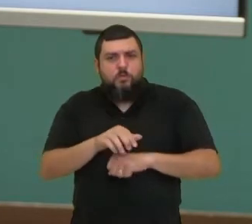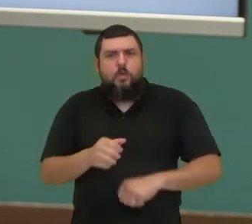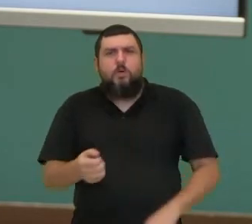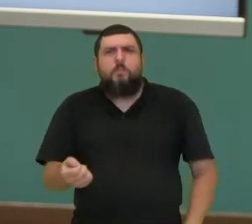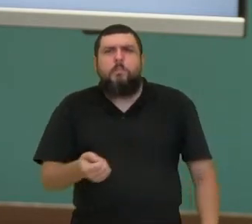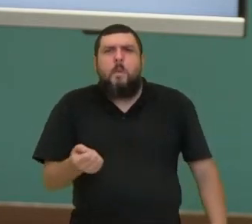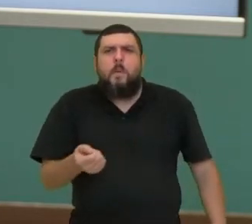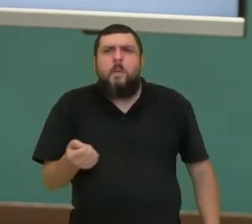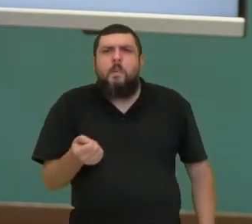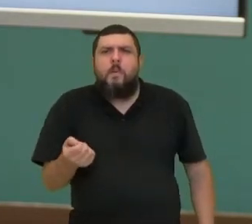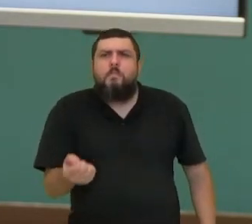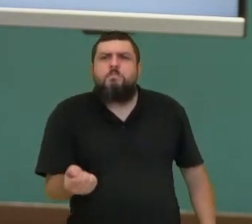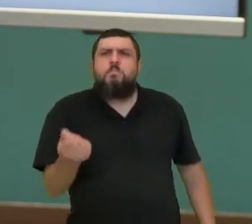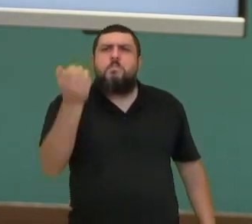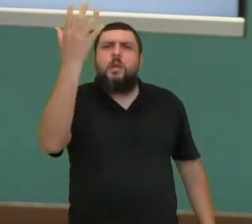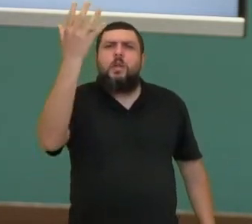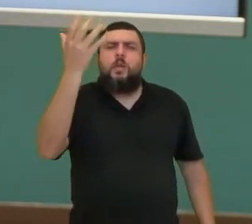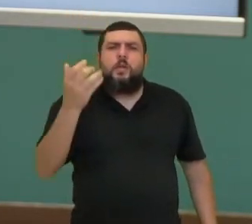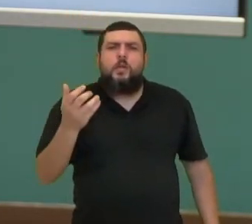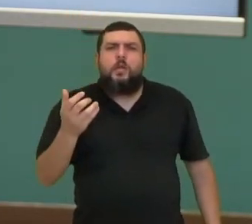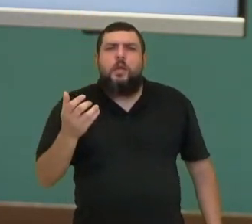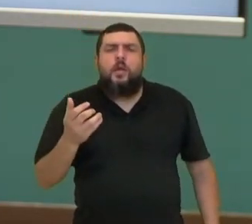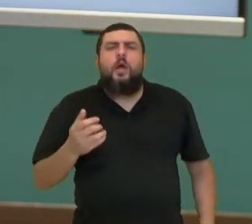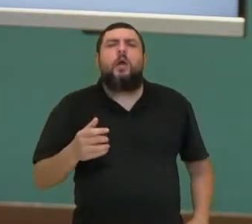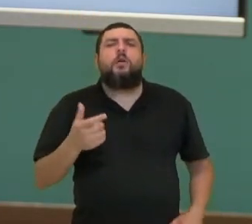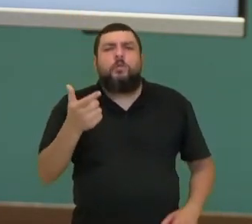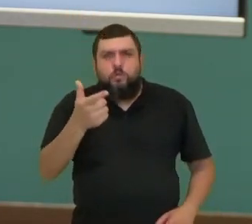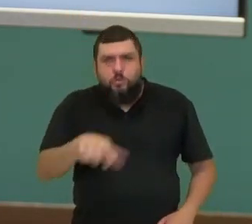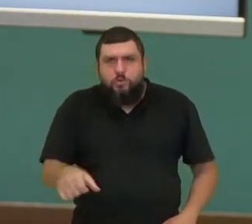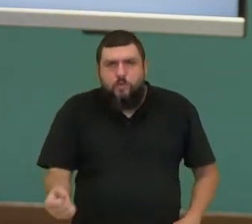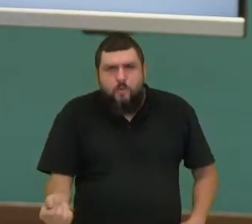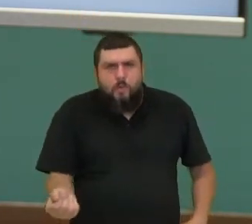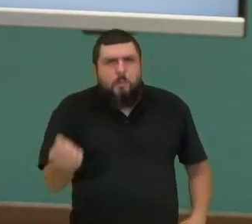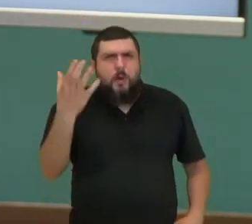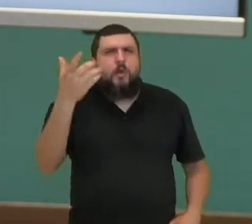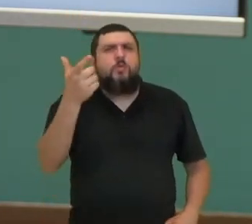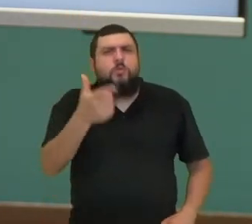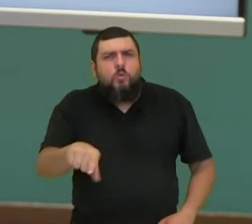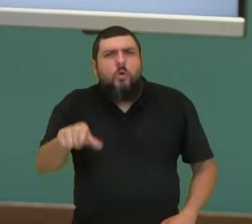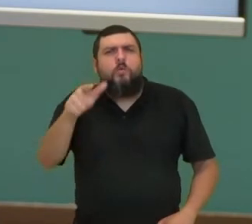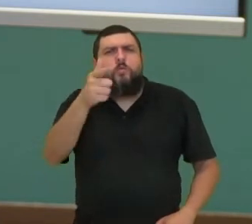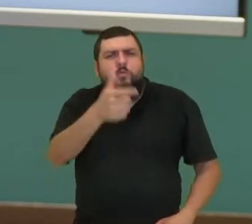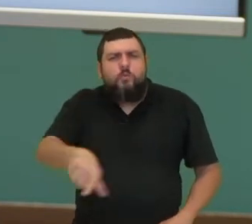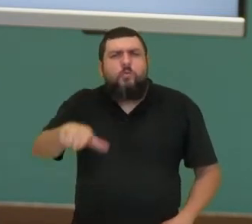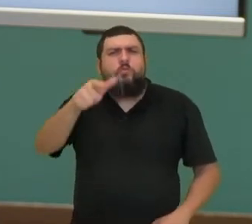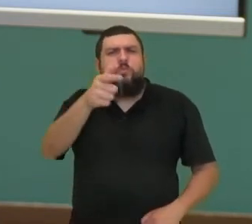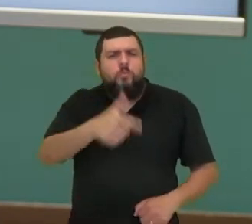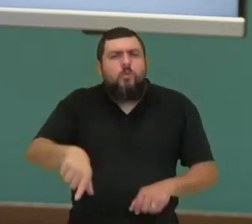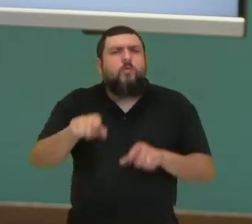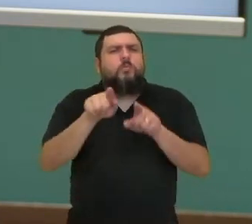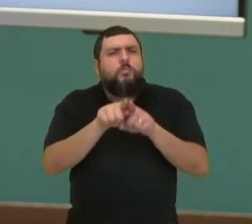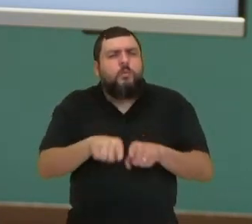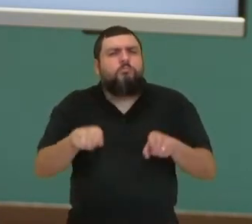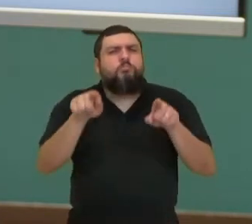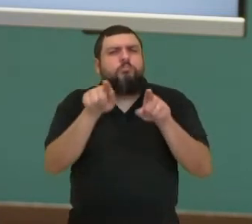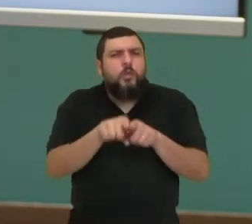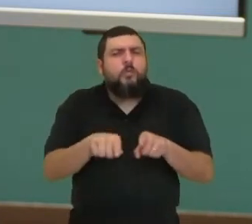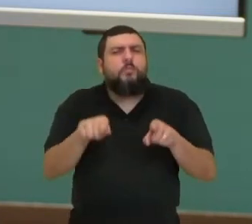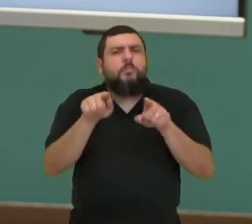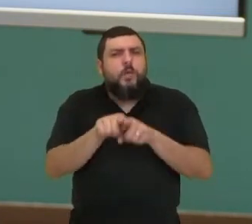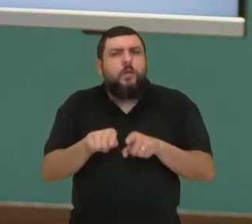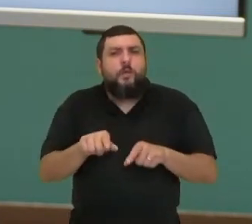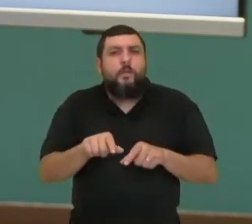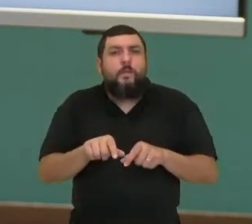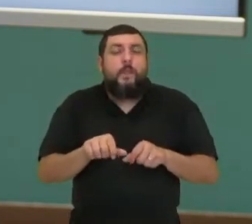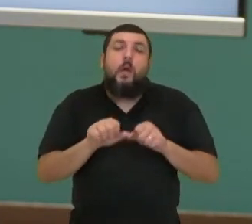vai repetir esse evento várias vezes e esse evento pode ser que dê o mesmo resultado todas as